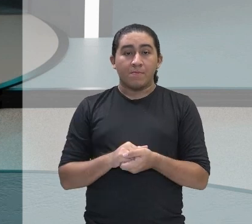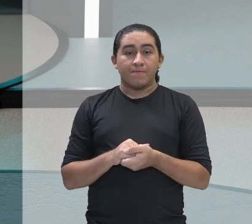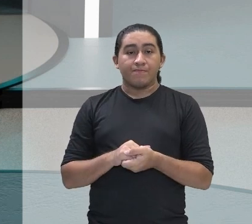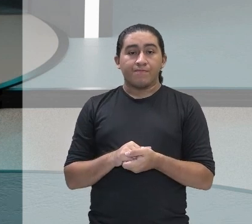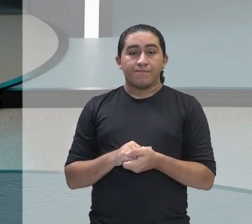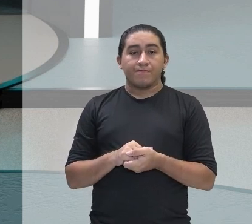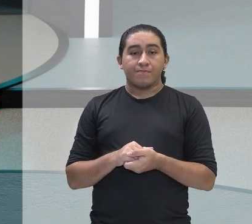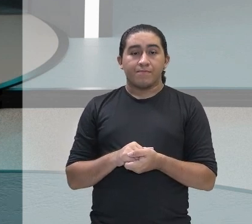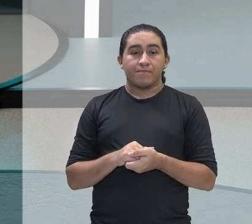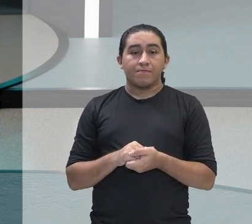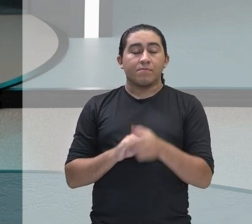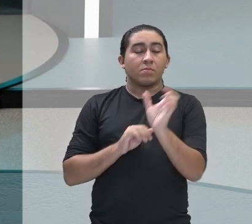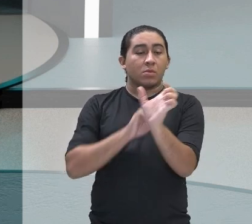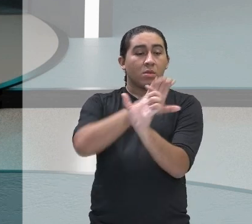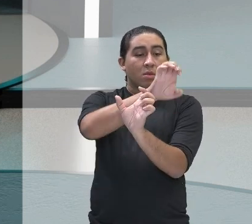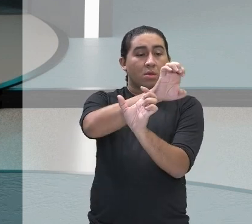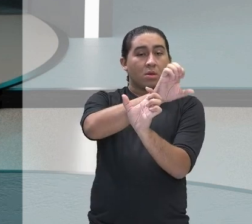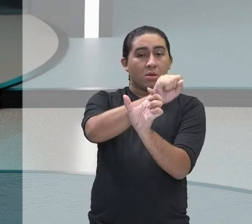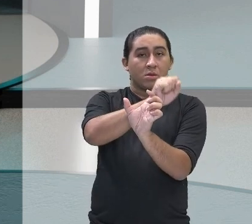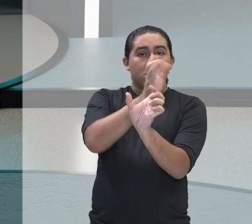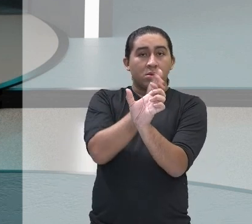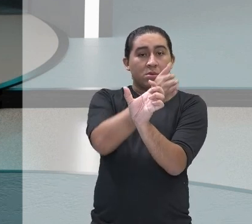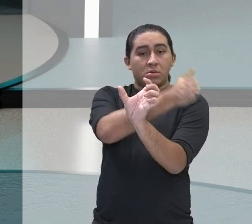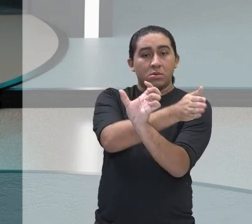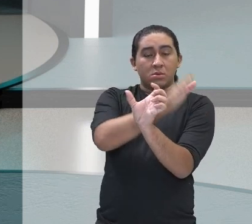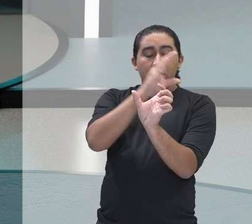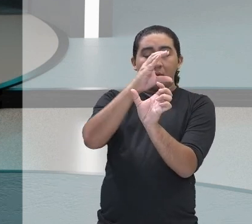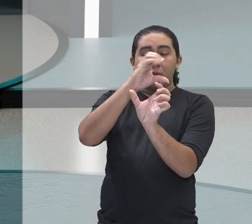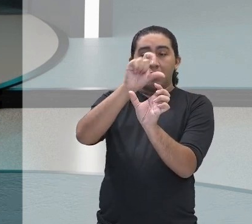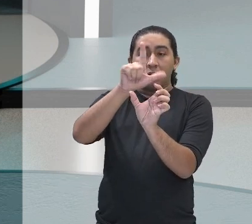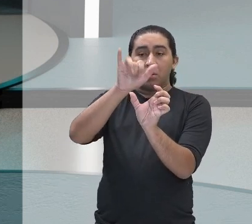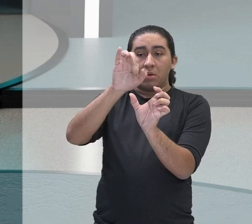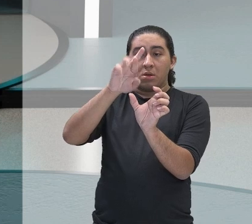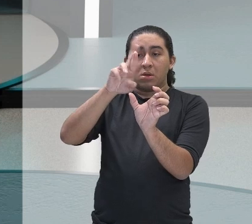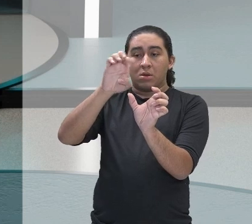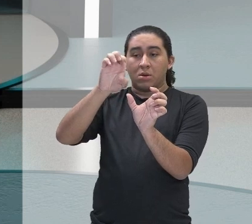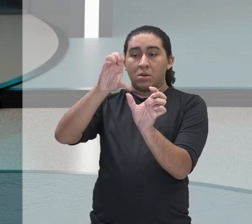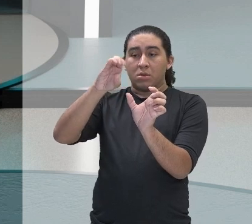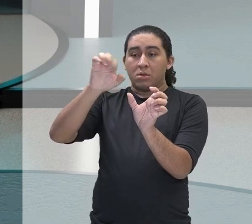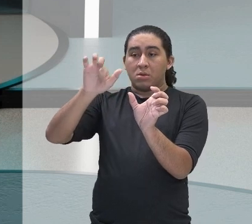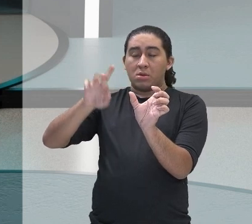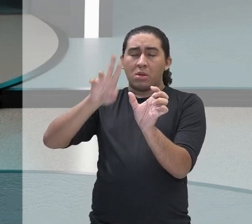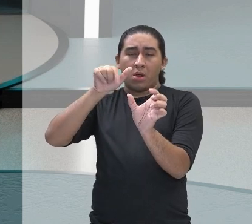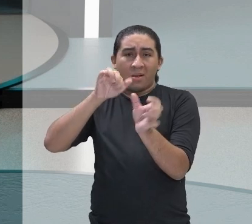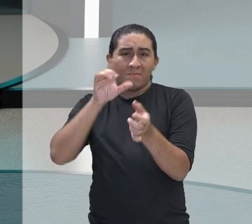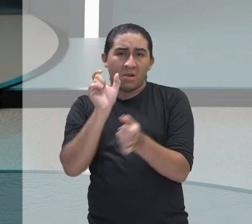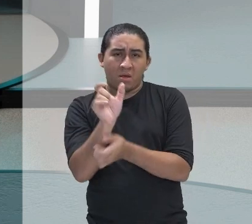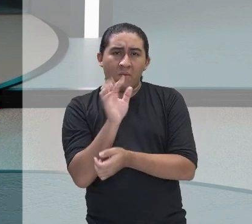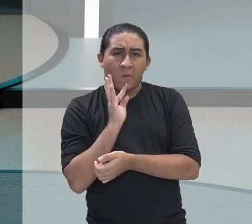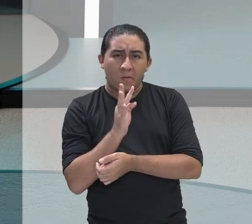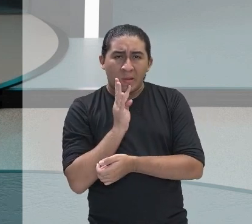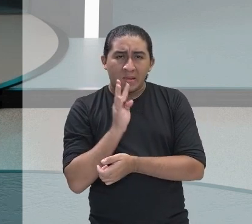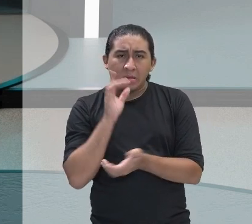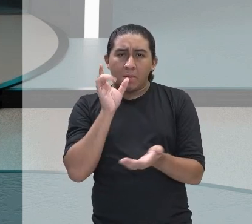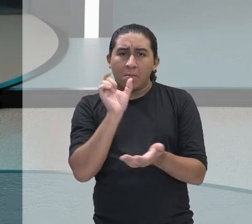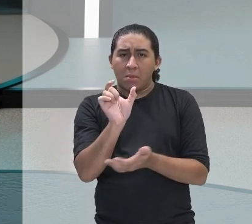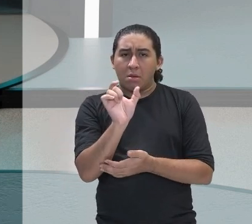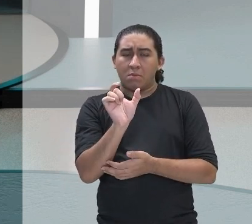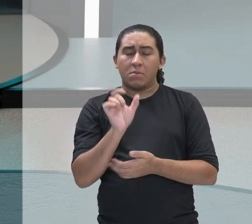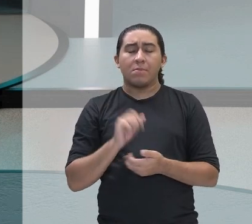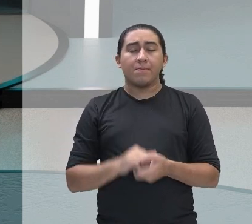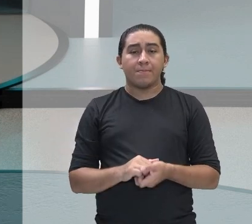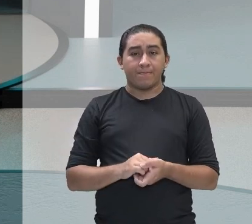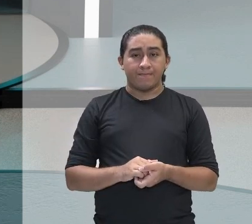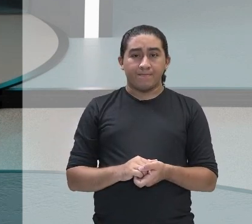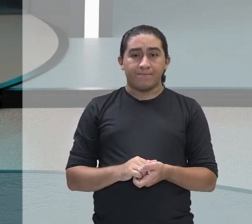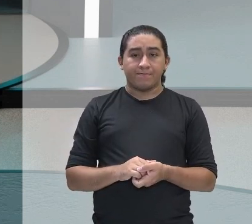antes, o ex, e utilizar só o sufixo, clarecer, existe essa palavra clarecer?